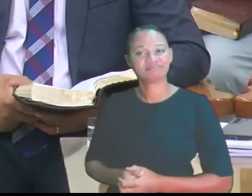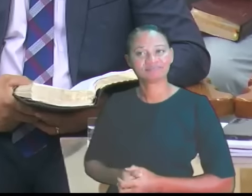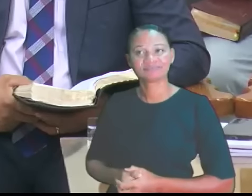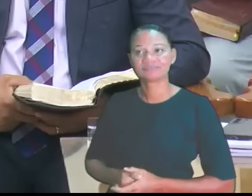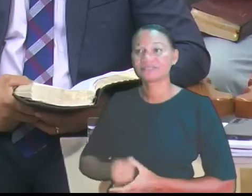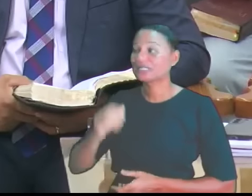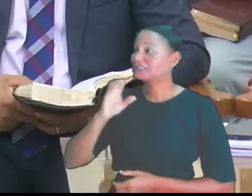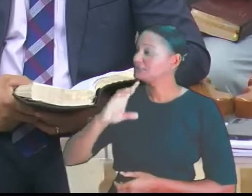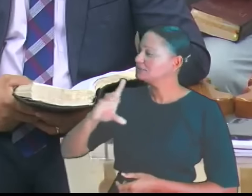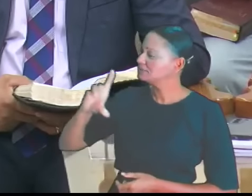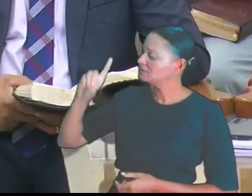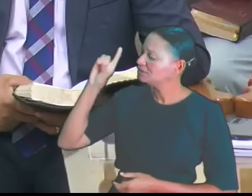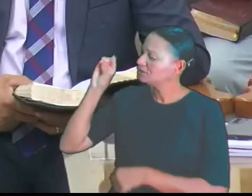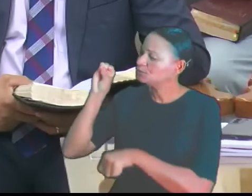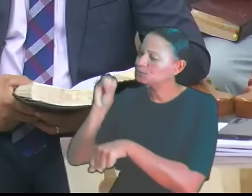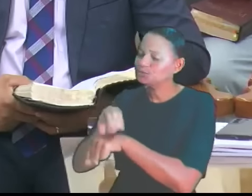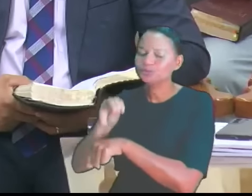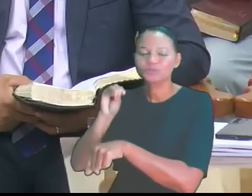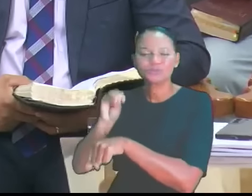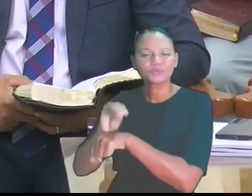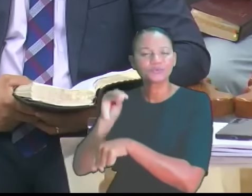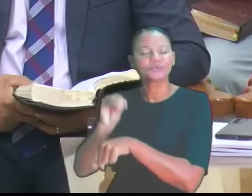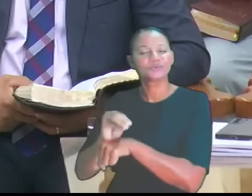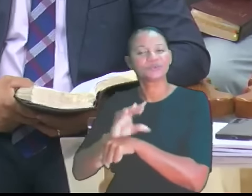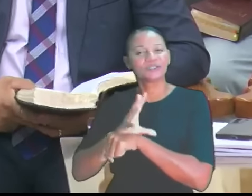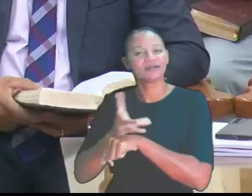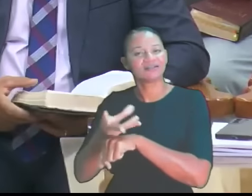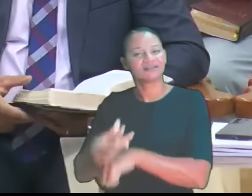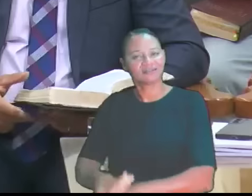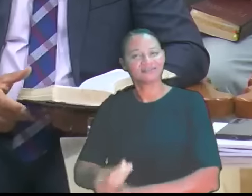Deus é o Deus provedor da igreja.